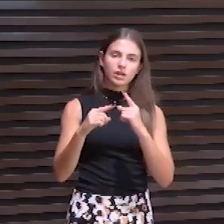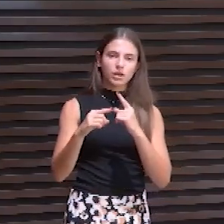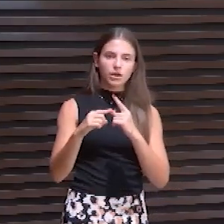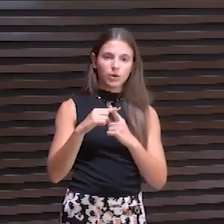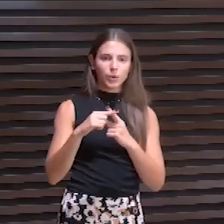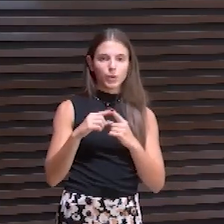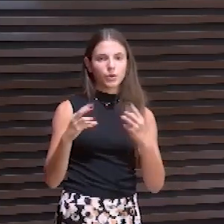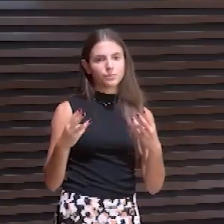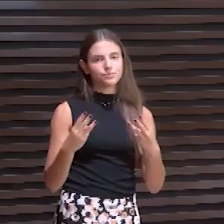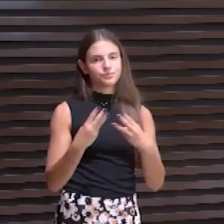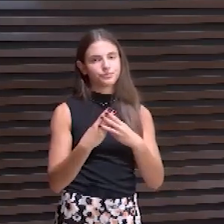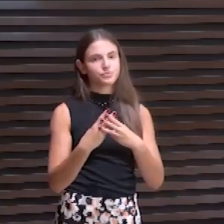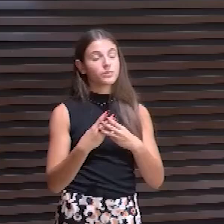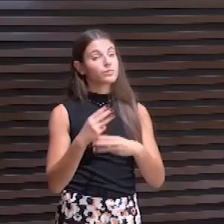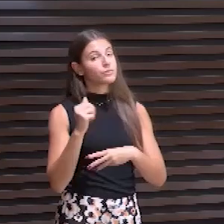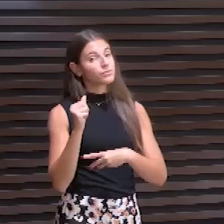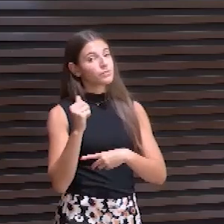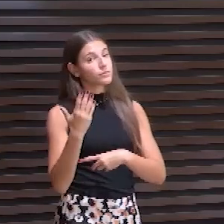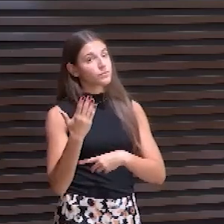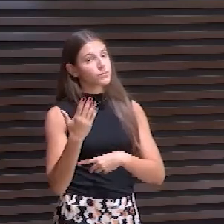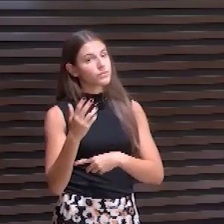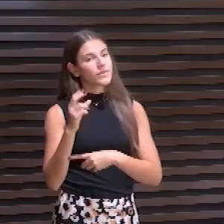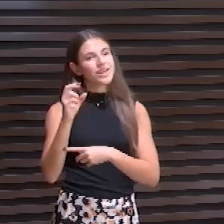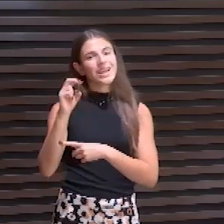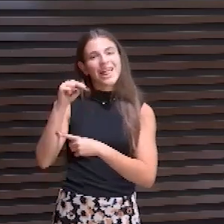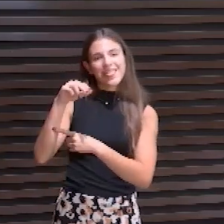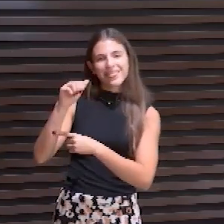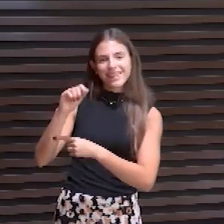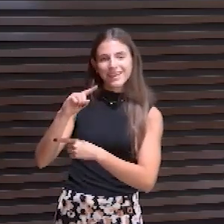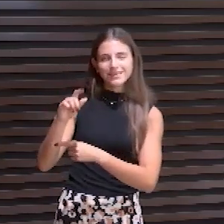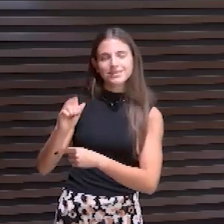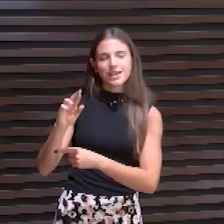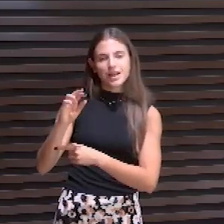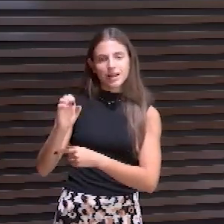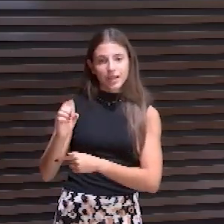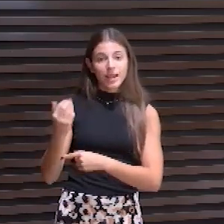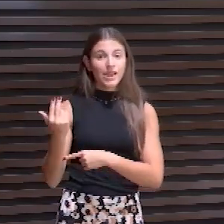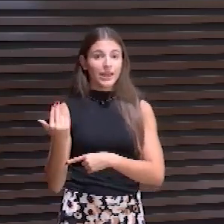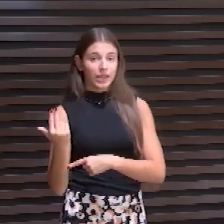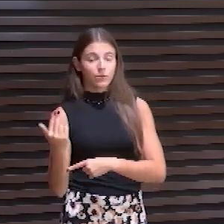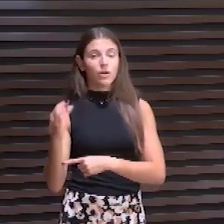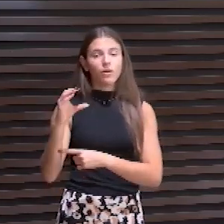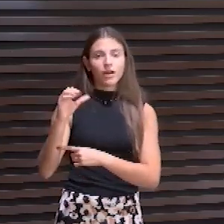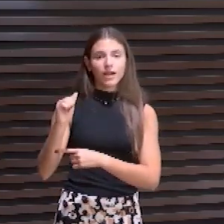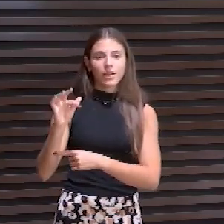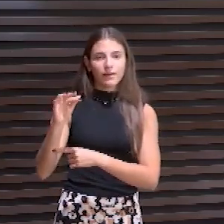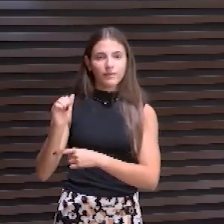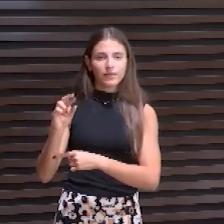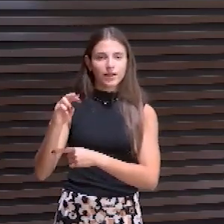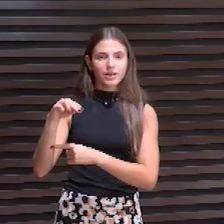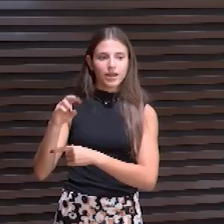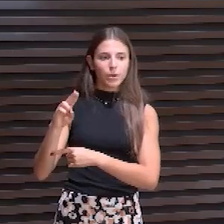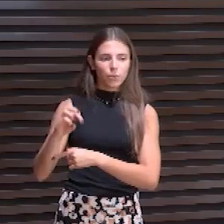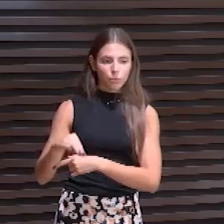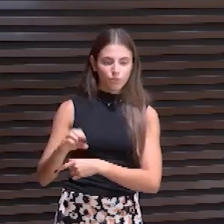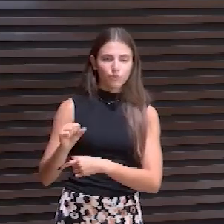Então, Nazaré aqui, ele seria, assim como Cafarnaum. Um irmão observou isso para mim e achei muito pertinente. Nazaré, ele